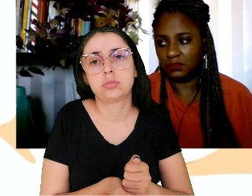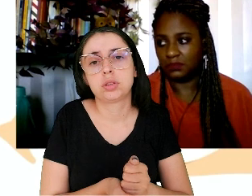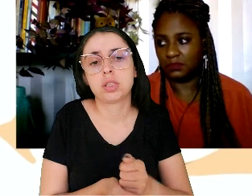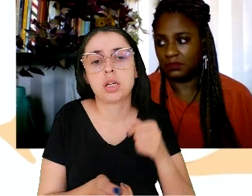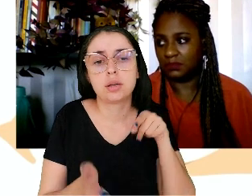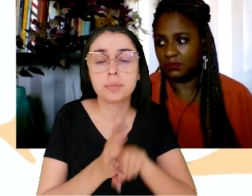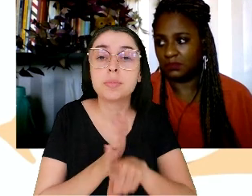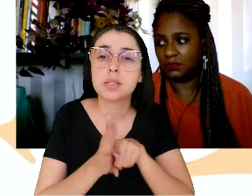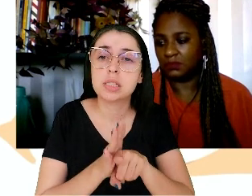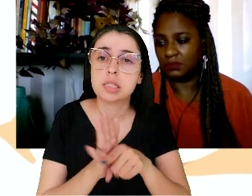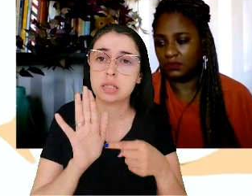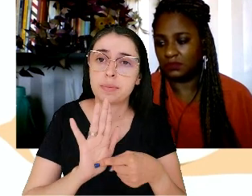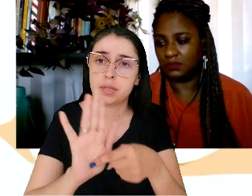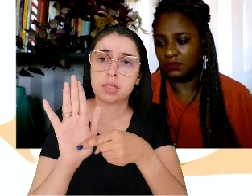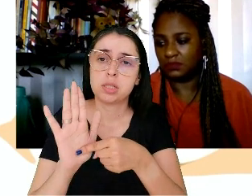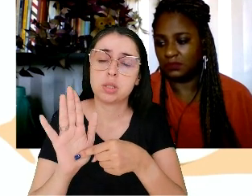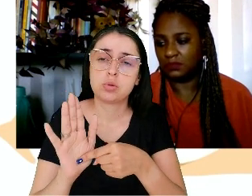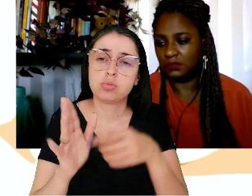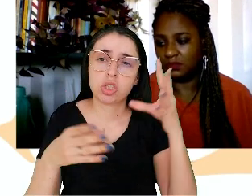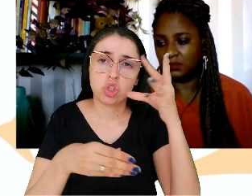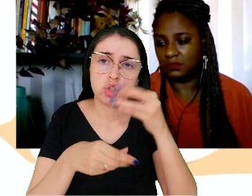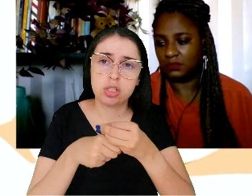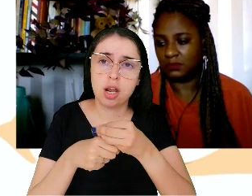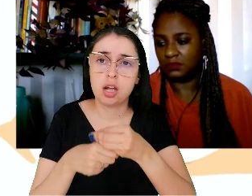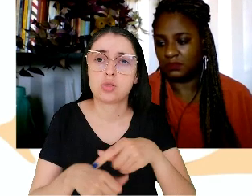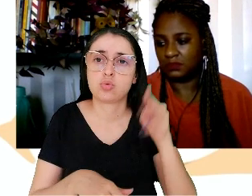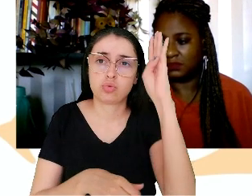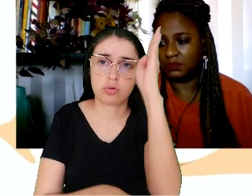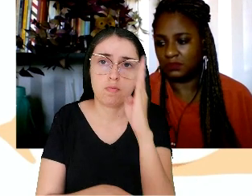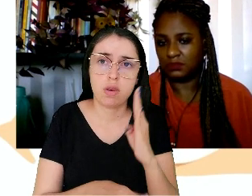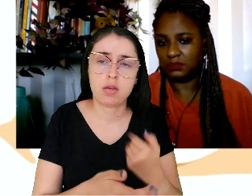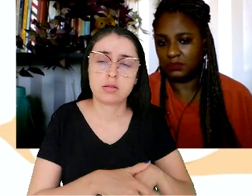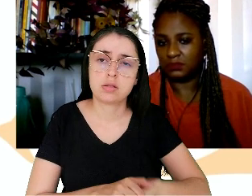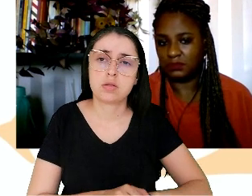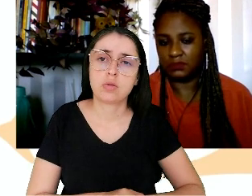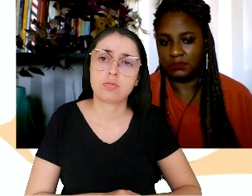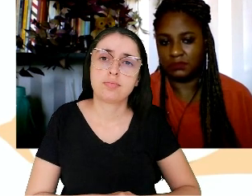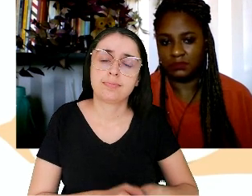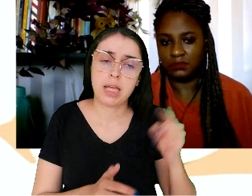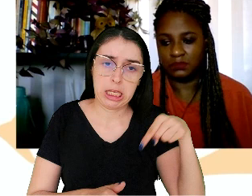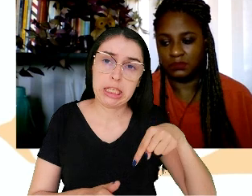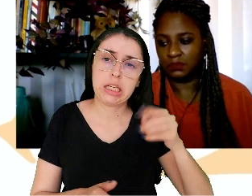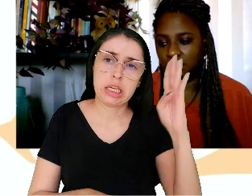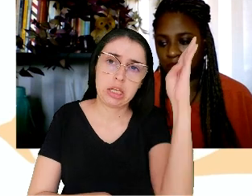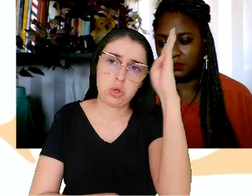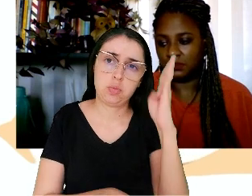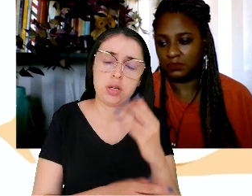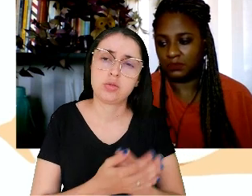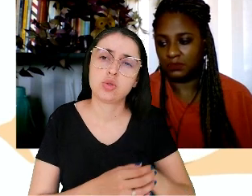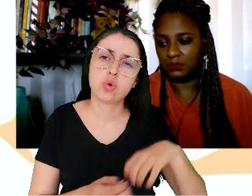pesquisa apresentou os dados do Brasil, e no Brasil